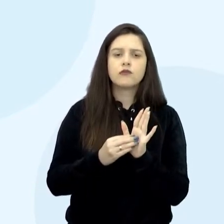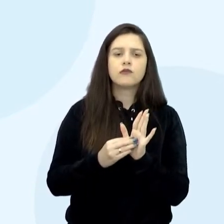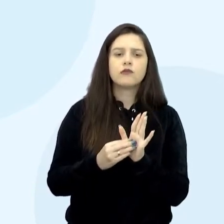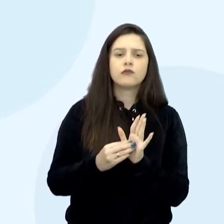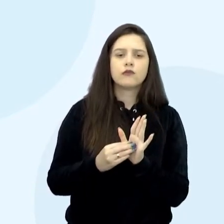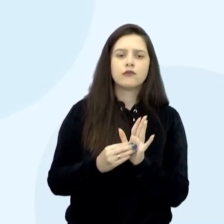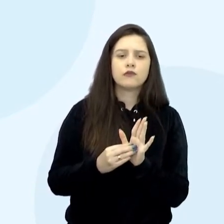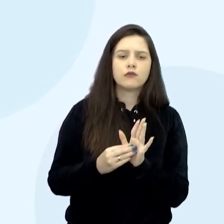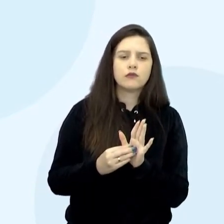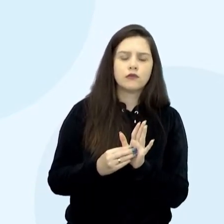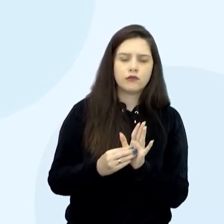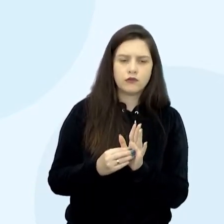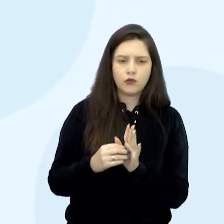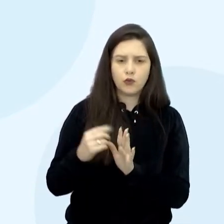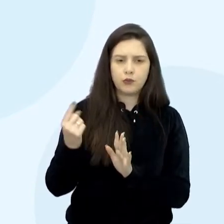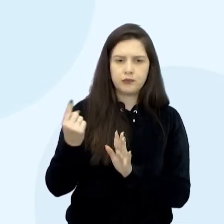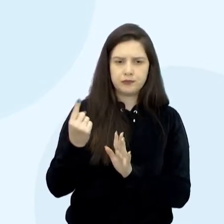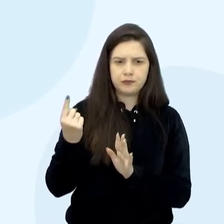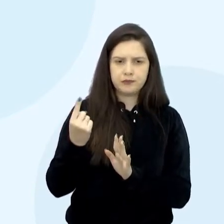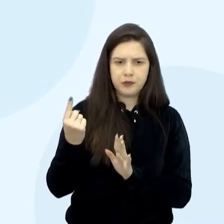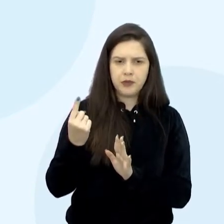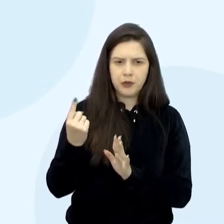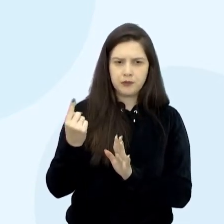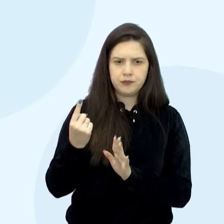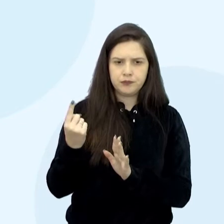de calcinação.